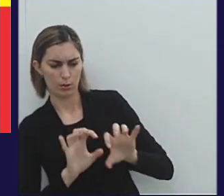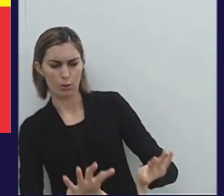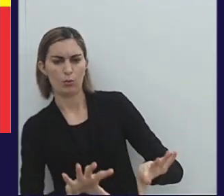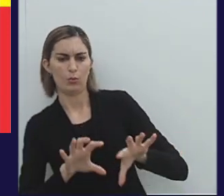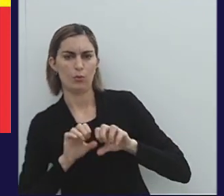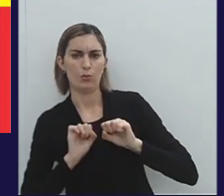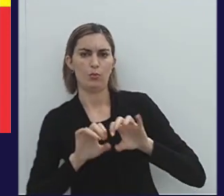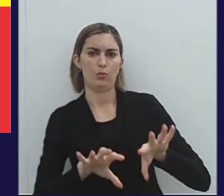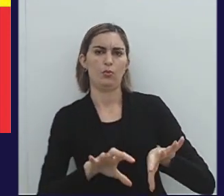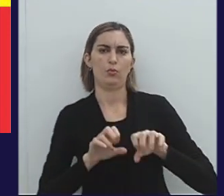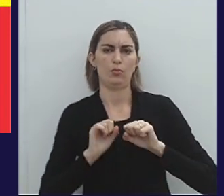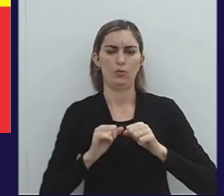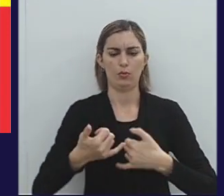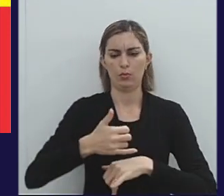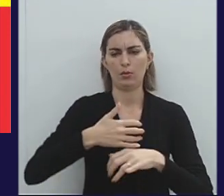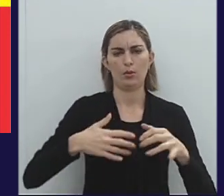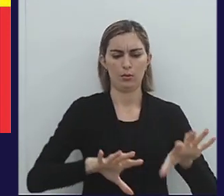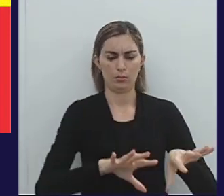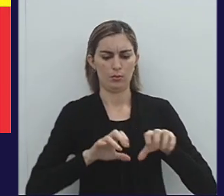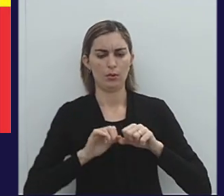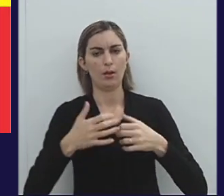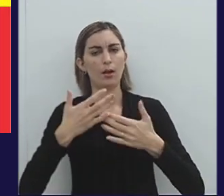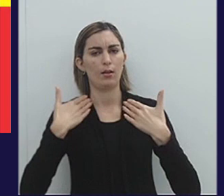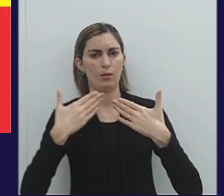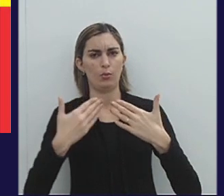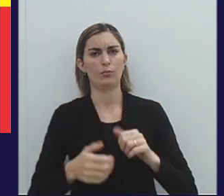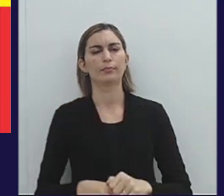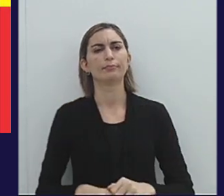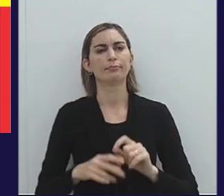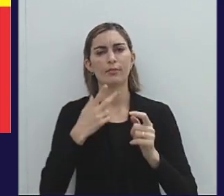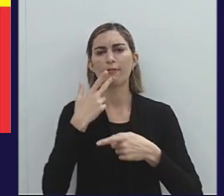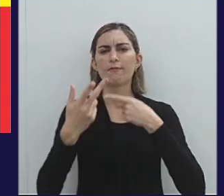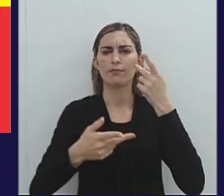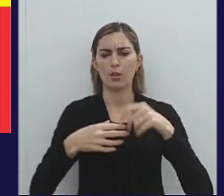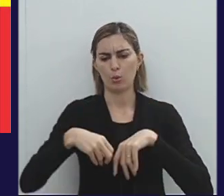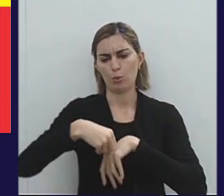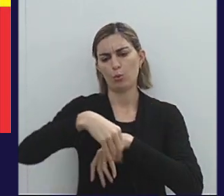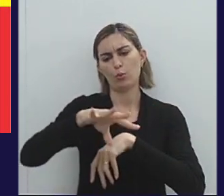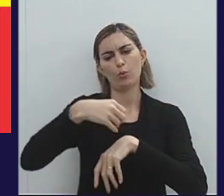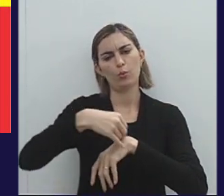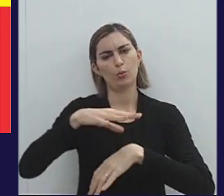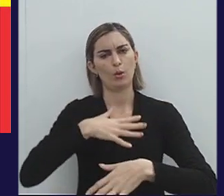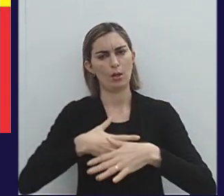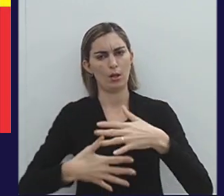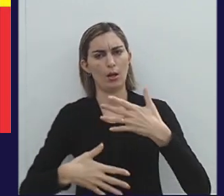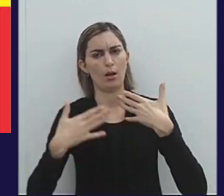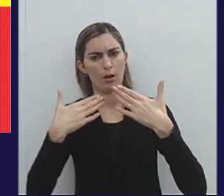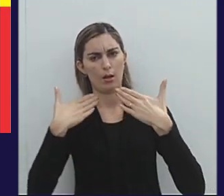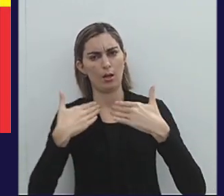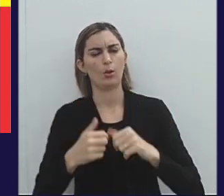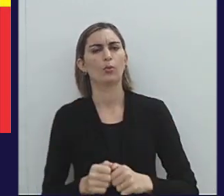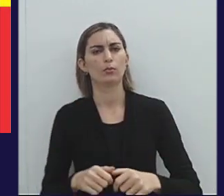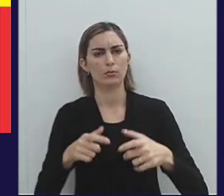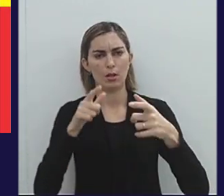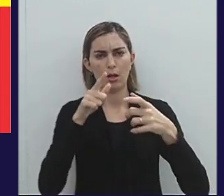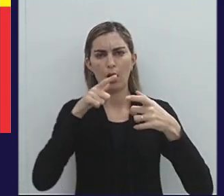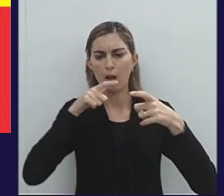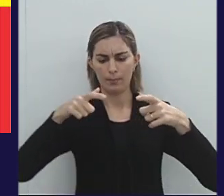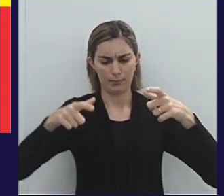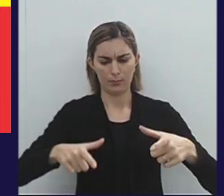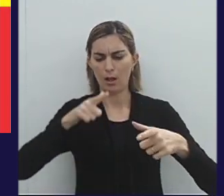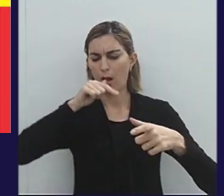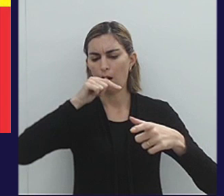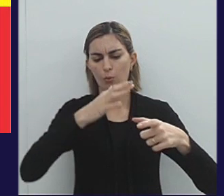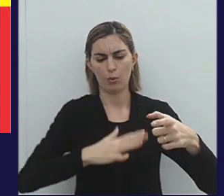está recebendo também a questão do calor. Falando da transferência de calor, quando você coloca uma panela com água no seu